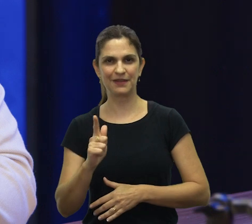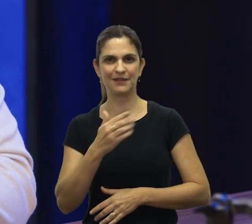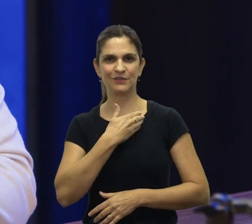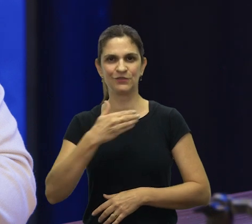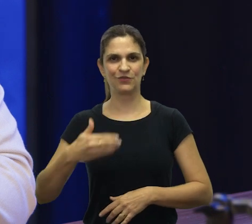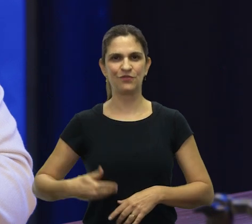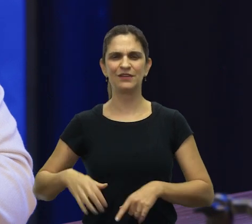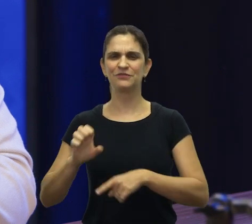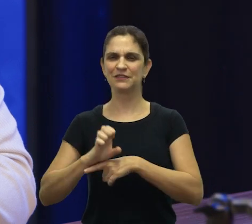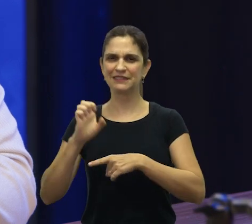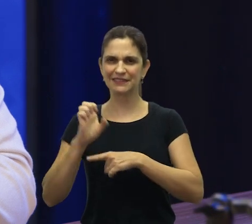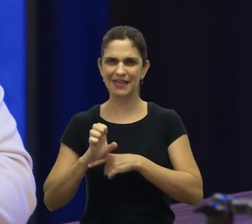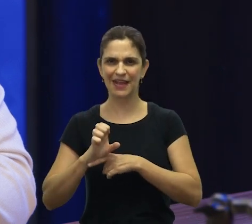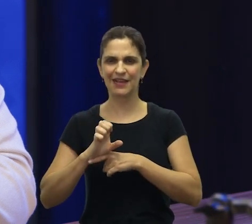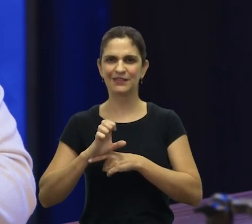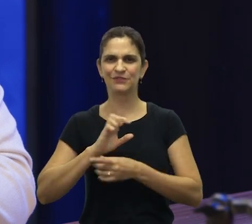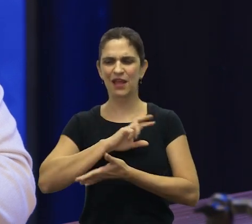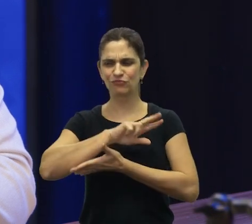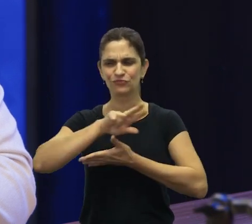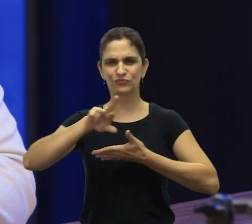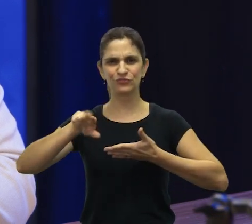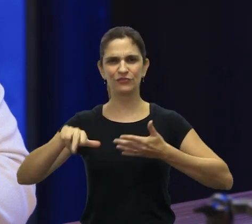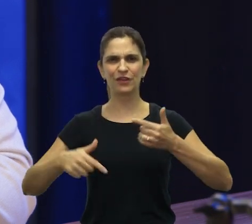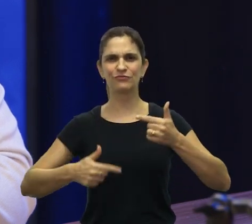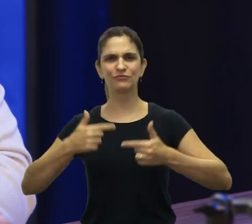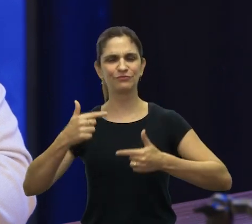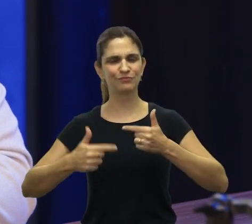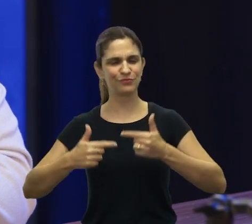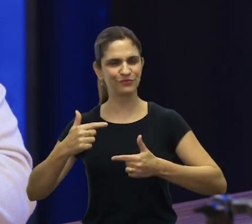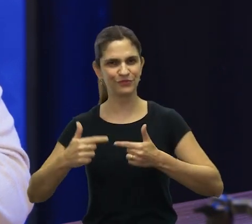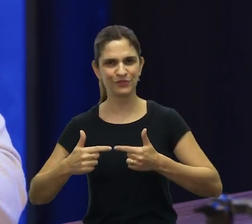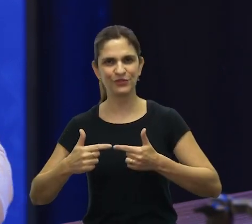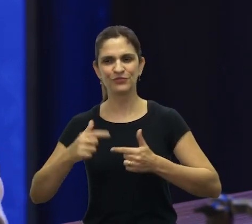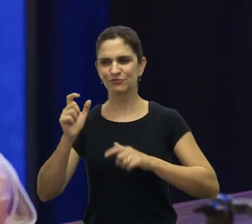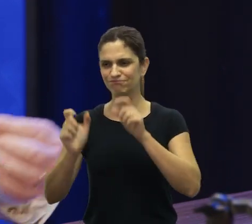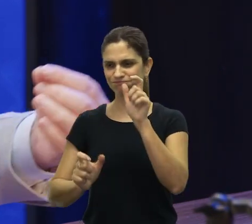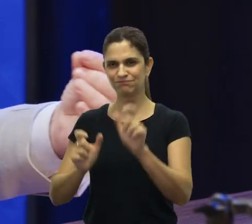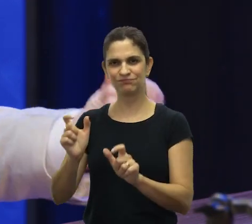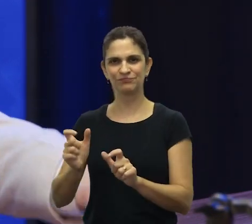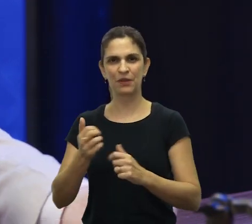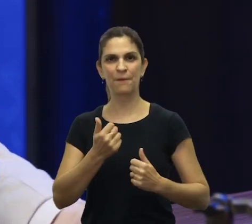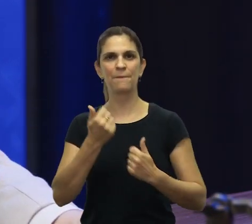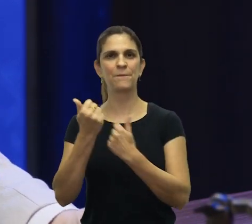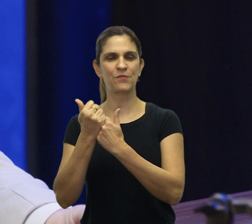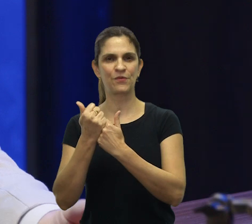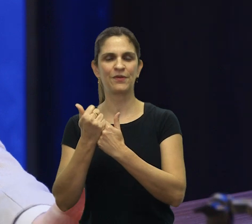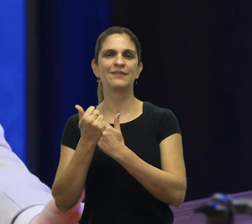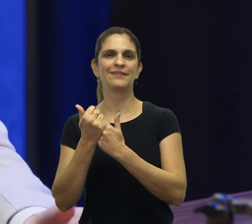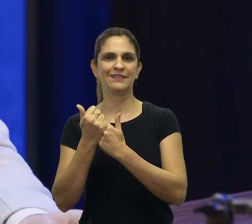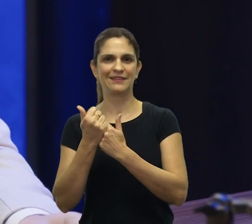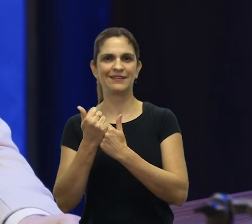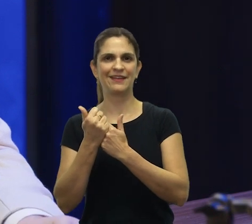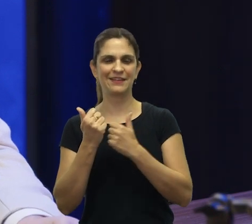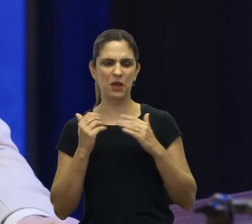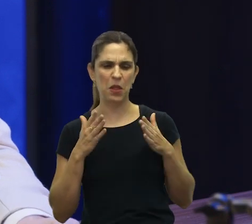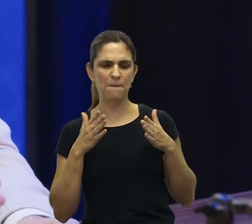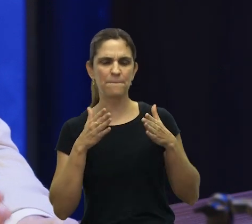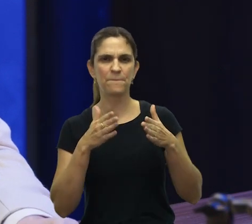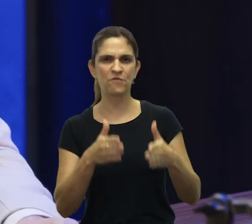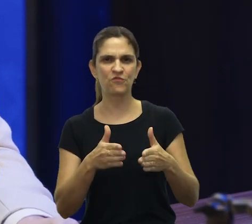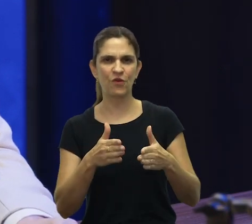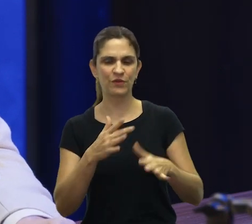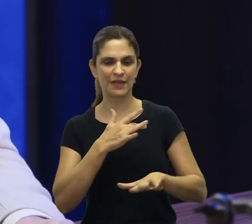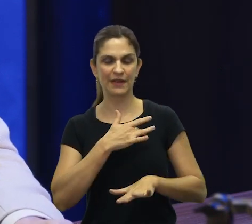Governo do Estado, dos parlamentares, que estão entendendo que a Casa Rosa entrega o que a gente precisa entregar, que é o acesso à saúde